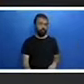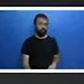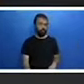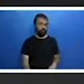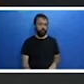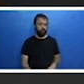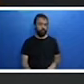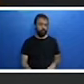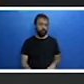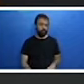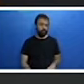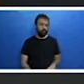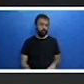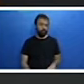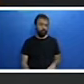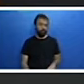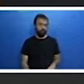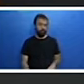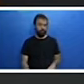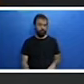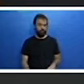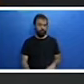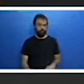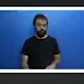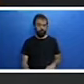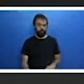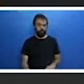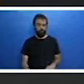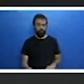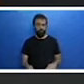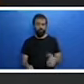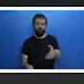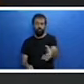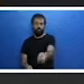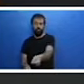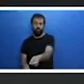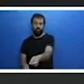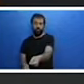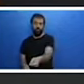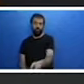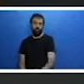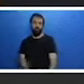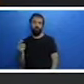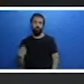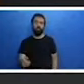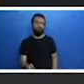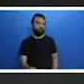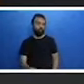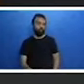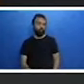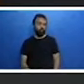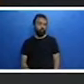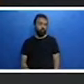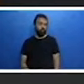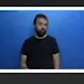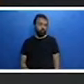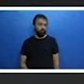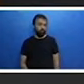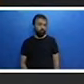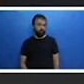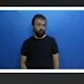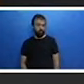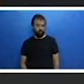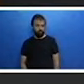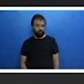vamos lá a jogada essa parte de trás e pegar na da frente tá peguei certo